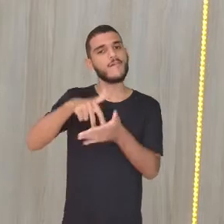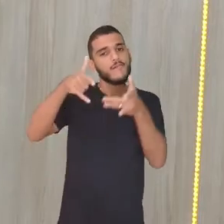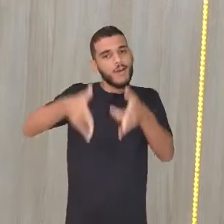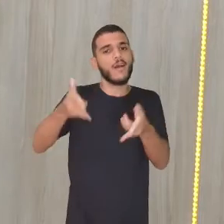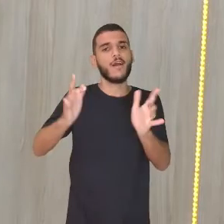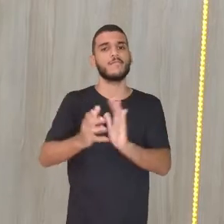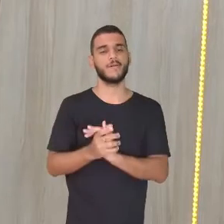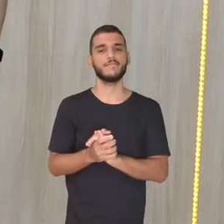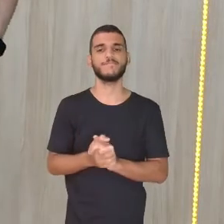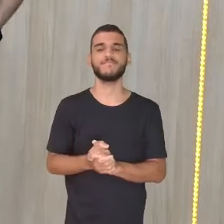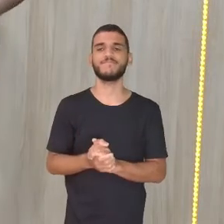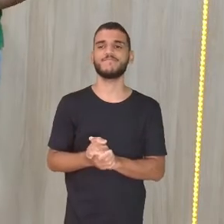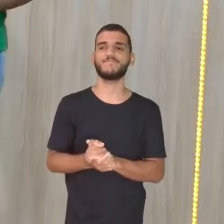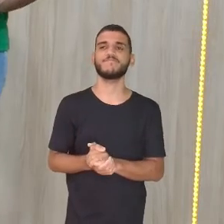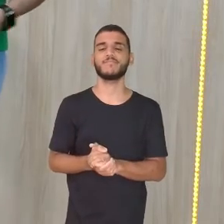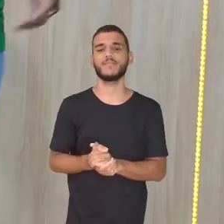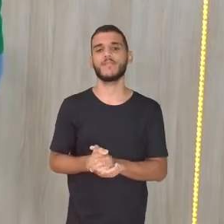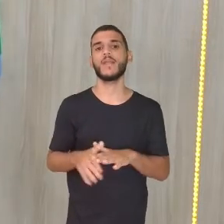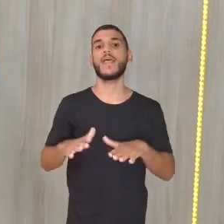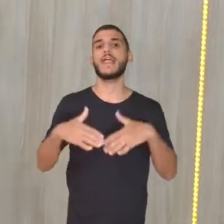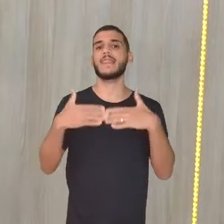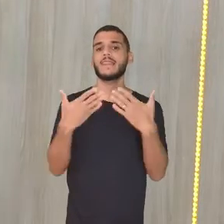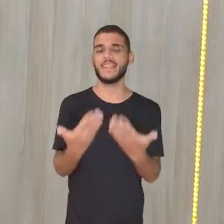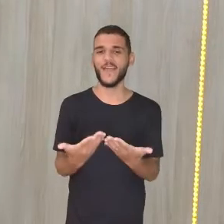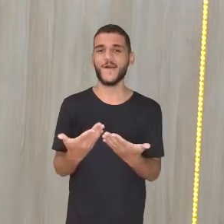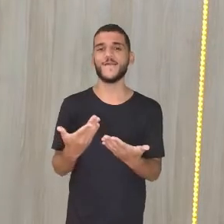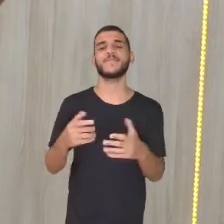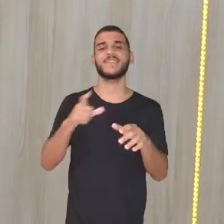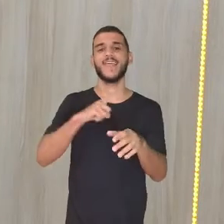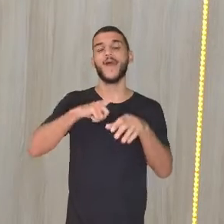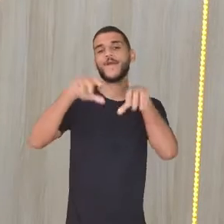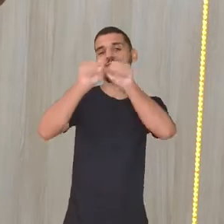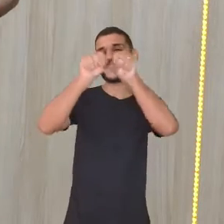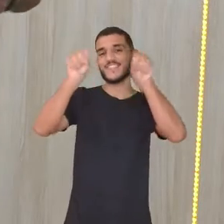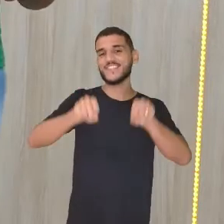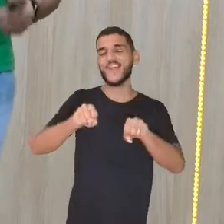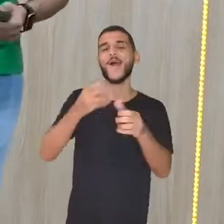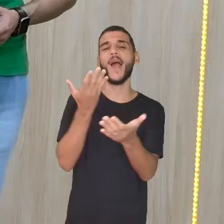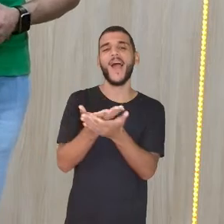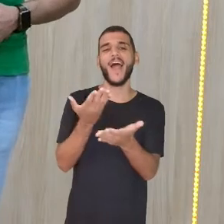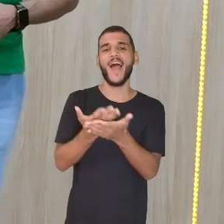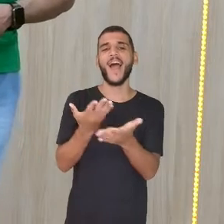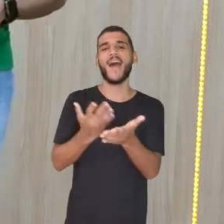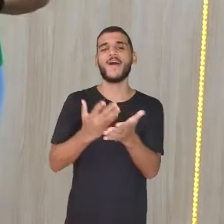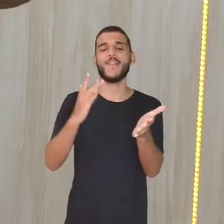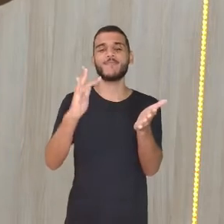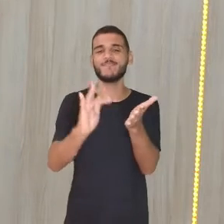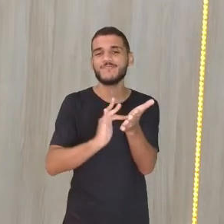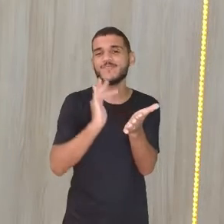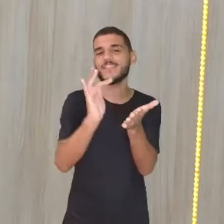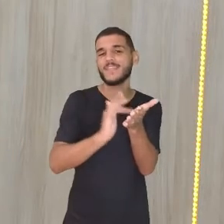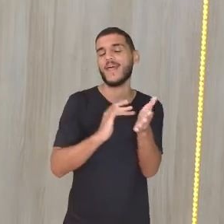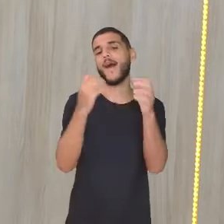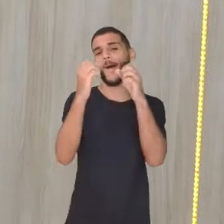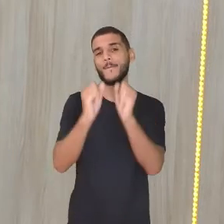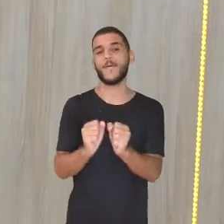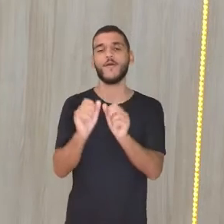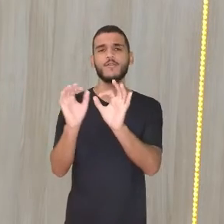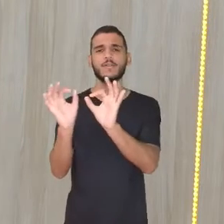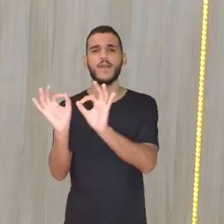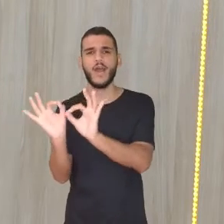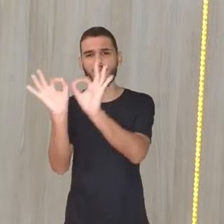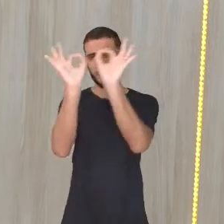gente, beleza? Como você sabe, o nosso sistema de aula é um sistema de aula digital, onde você pode assistir